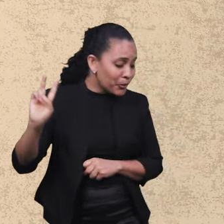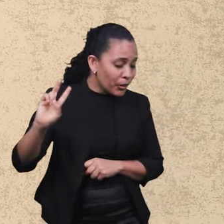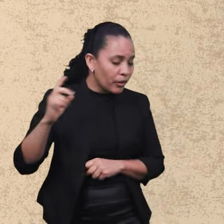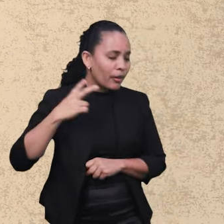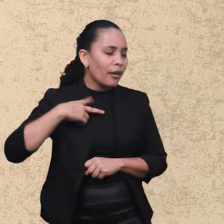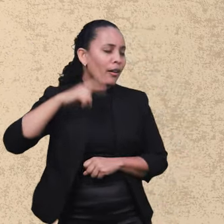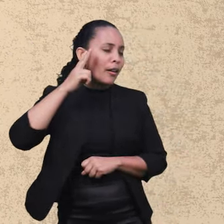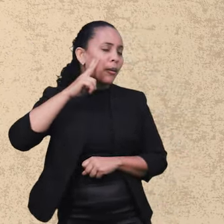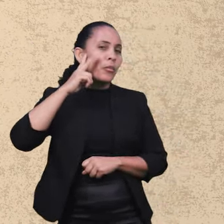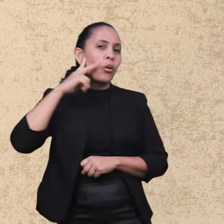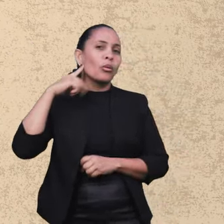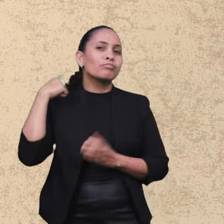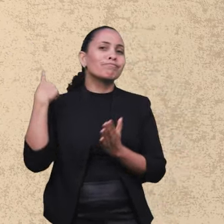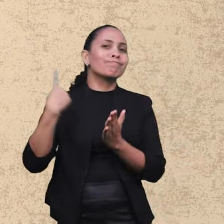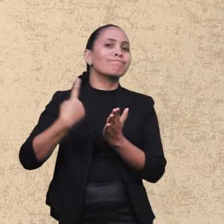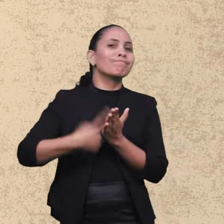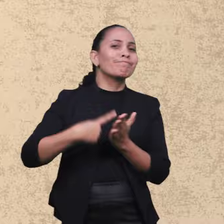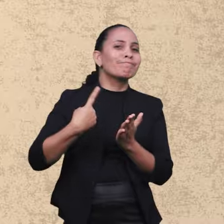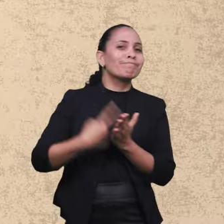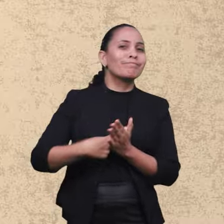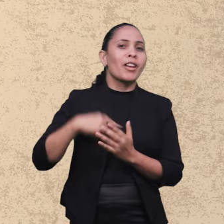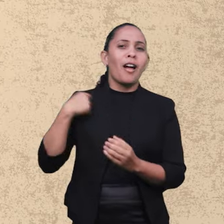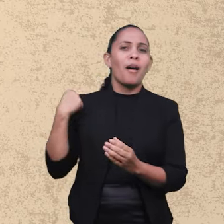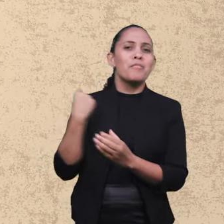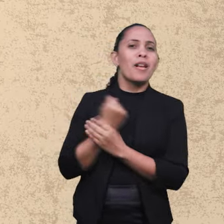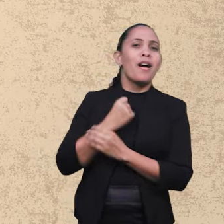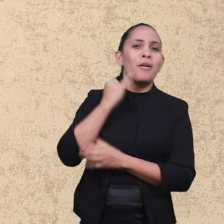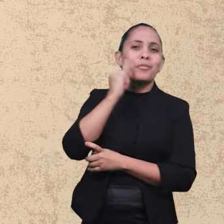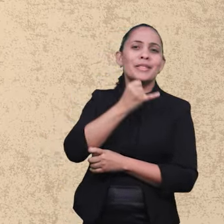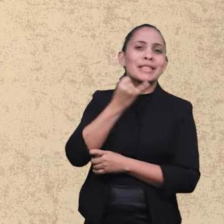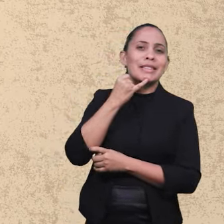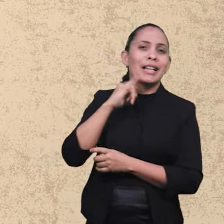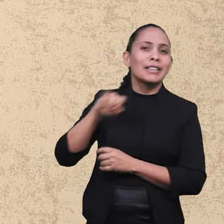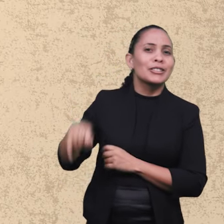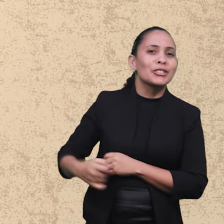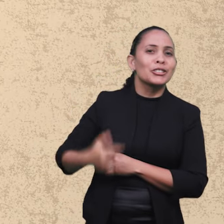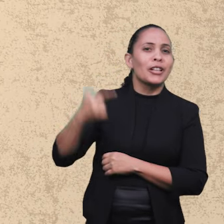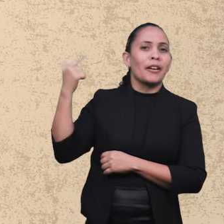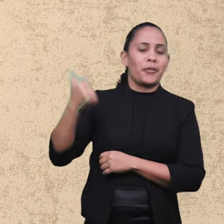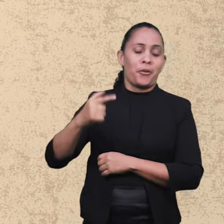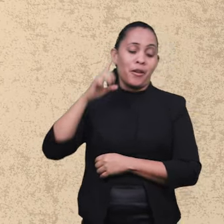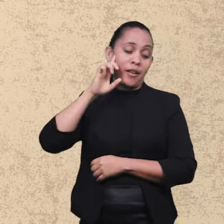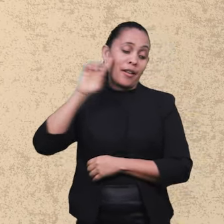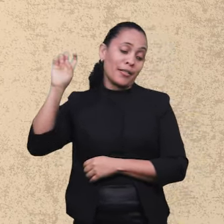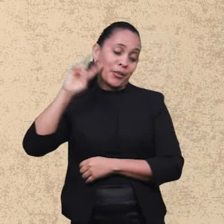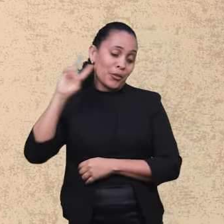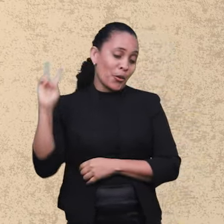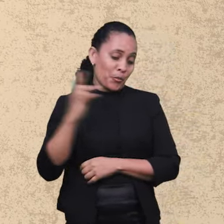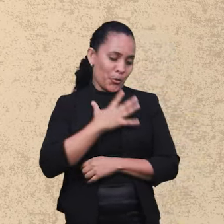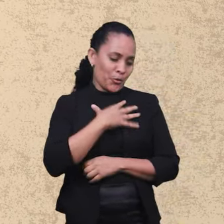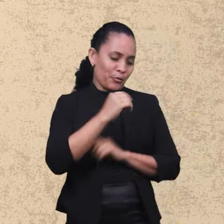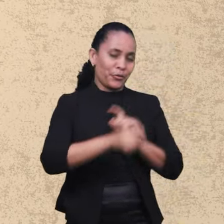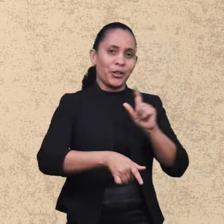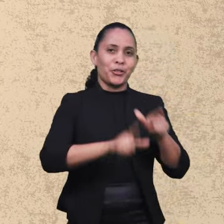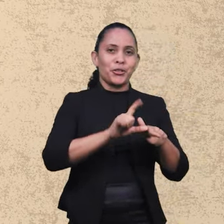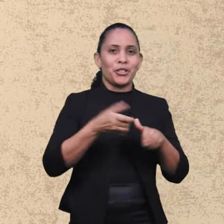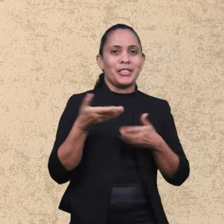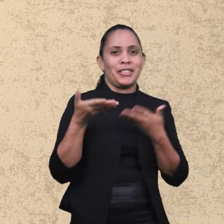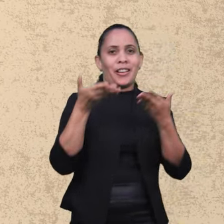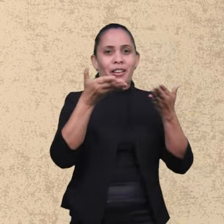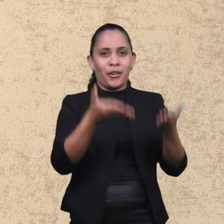gemido, e lembrou-se Deus do seu concerto com Abraão, com Isaque e Jacó, e atentou Deus para os filhos de